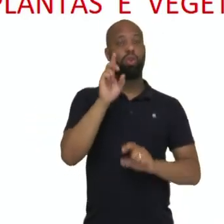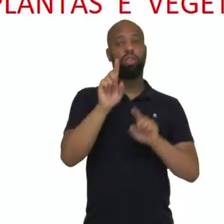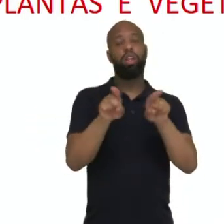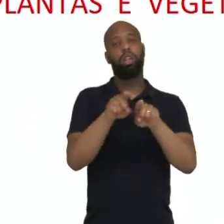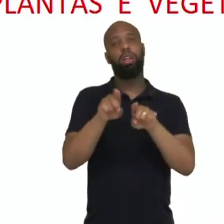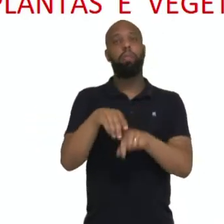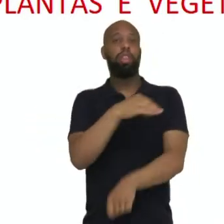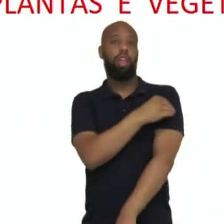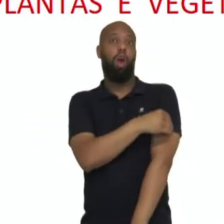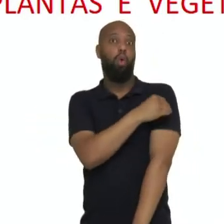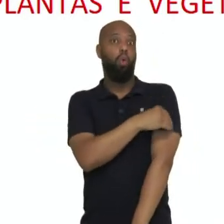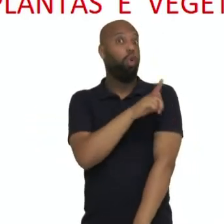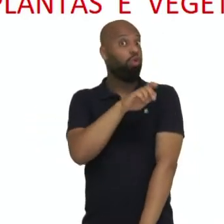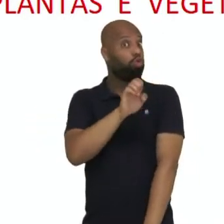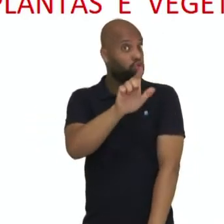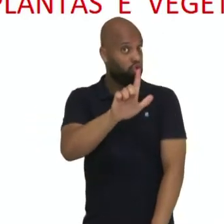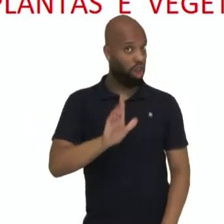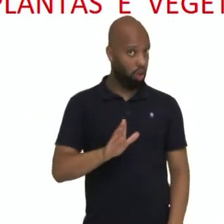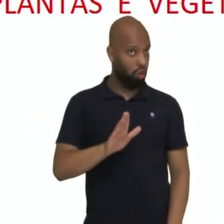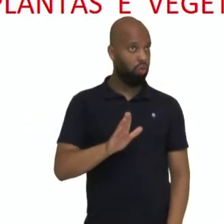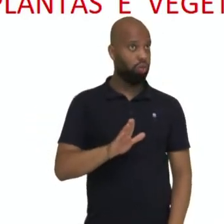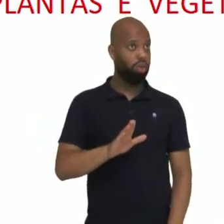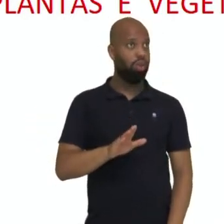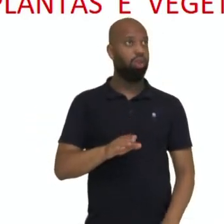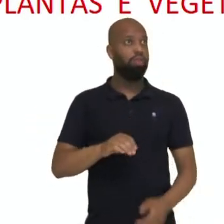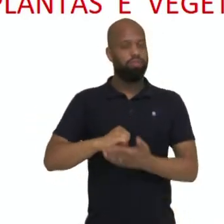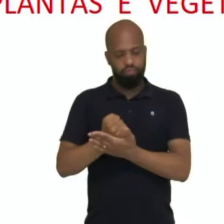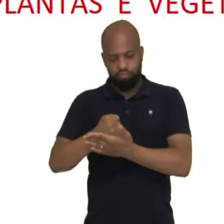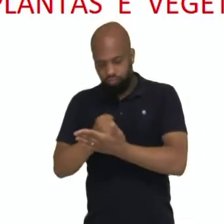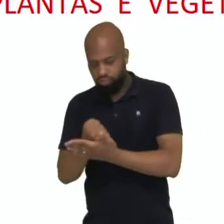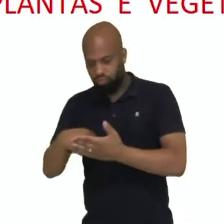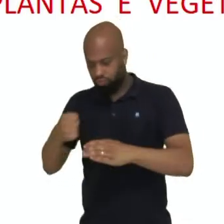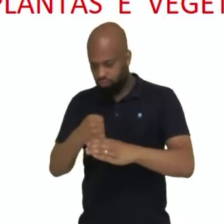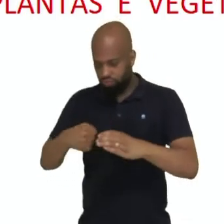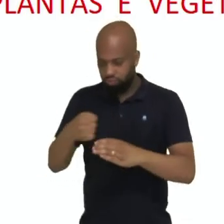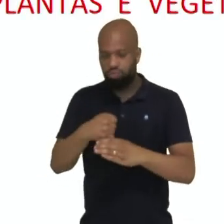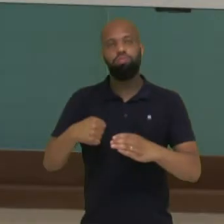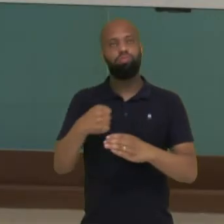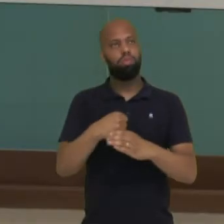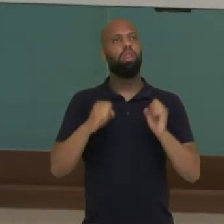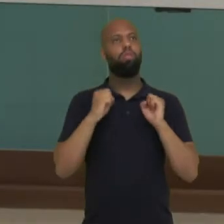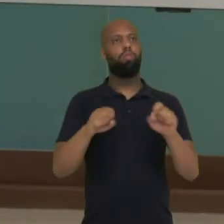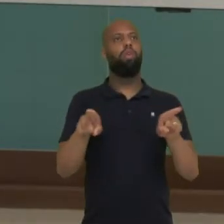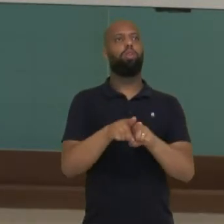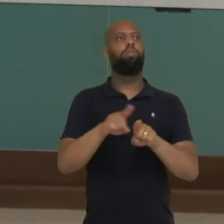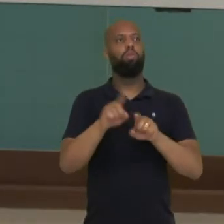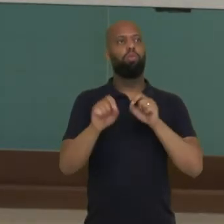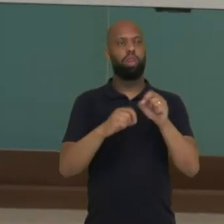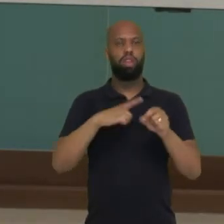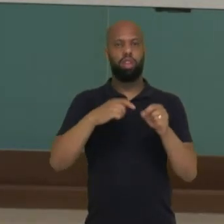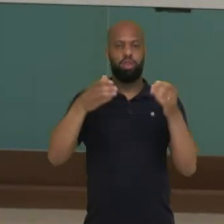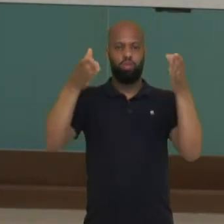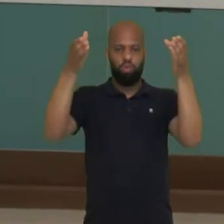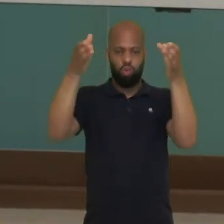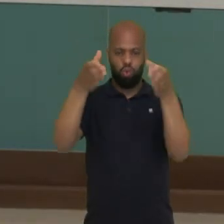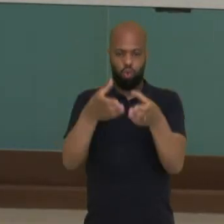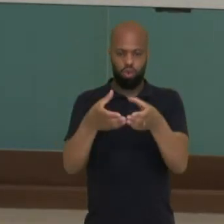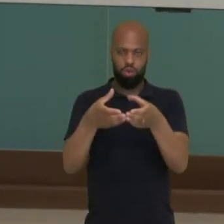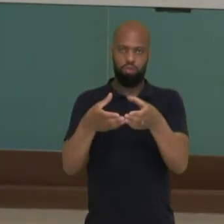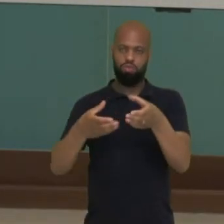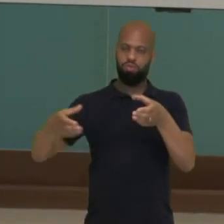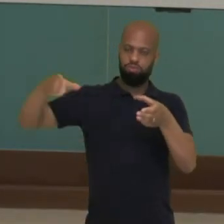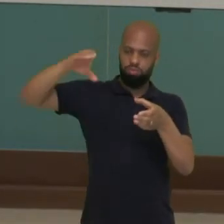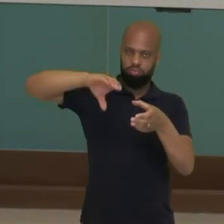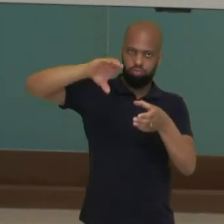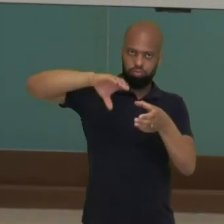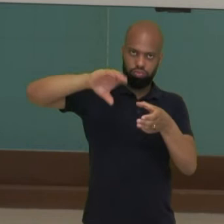fogo, ou mesmo água. Continue socando até fazer uma mistura verde. Aí você pode coar num coador ou colocar um paninho em